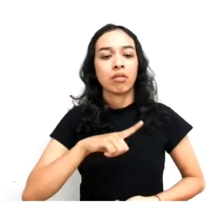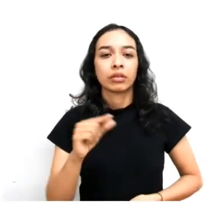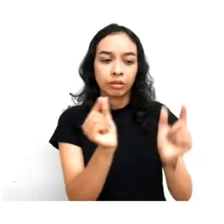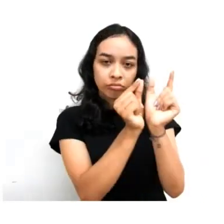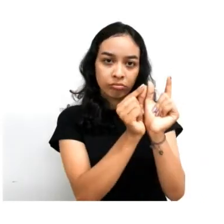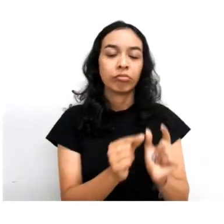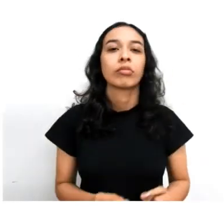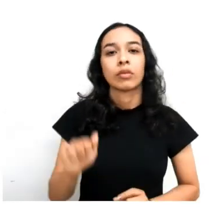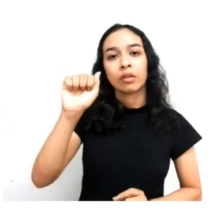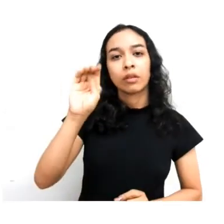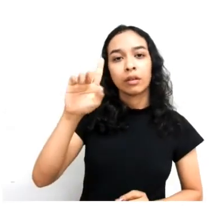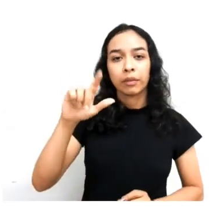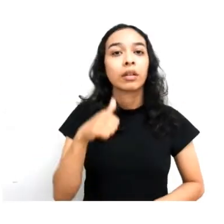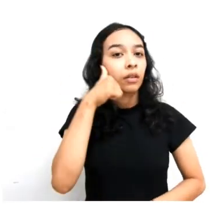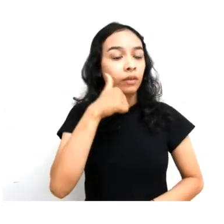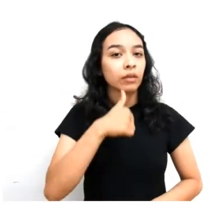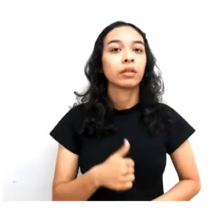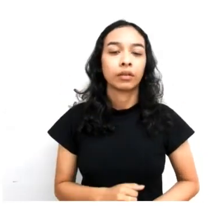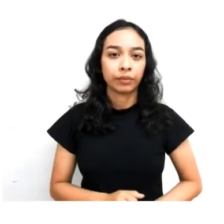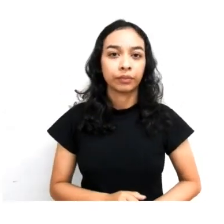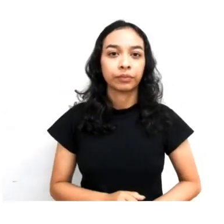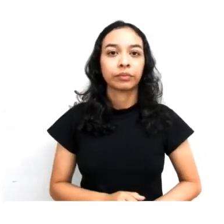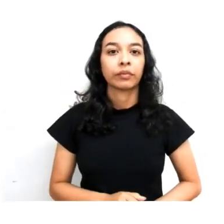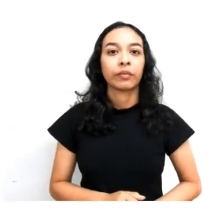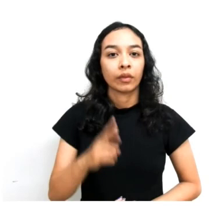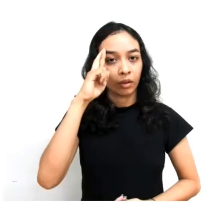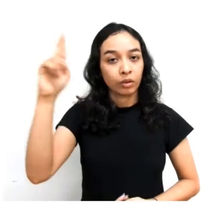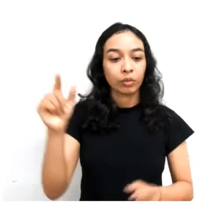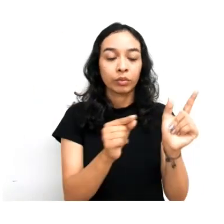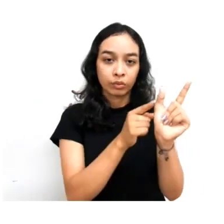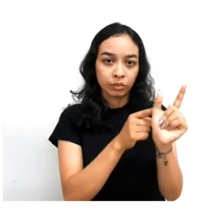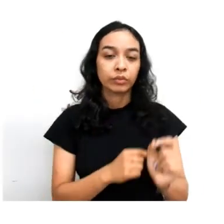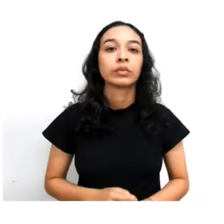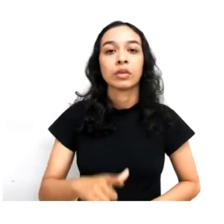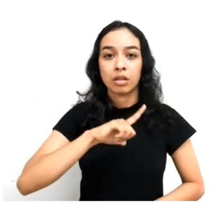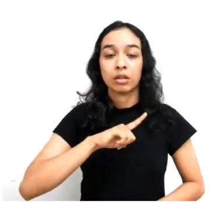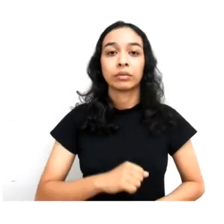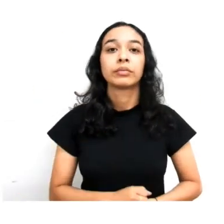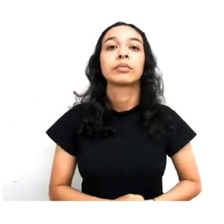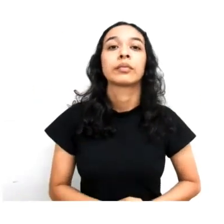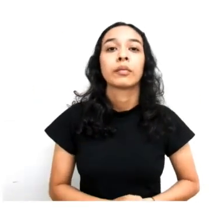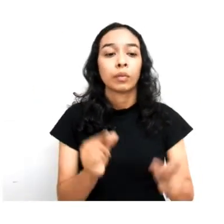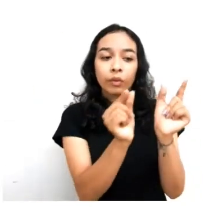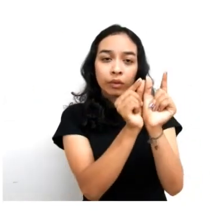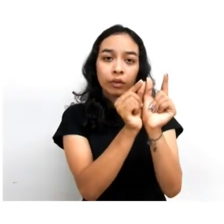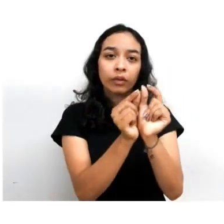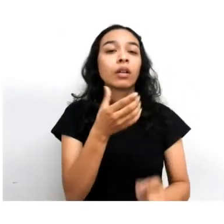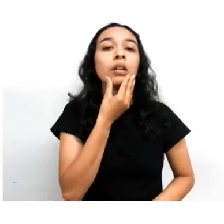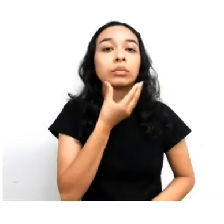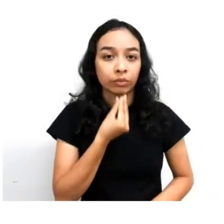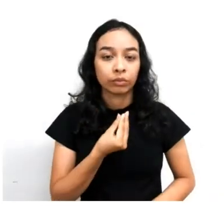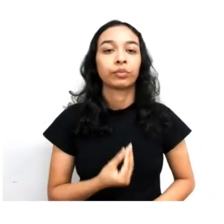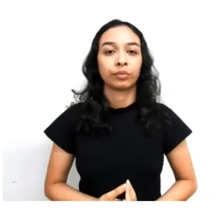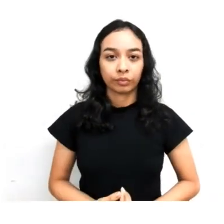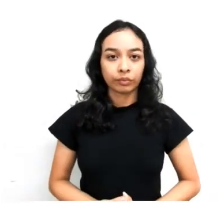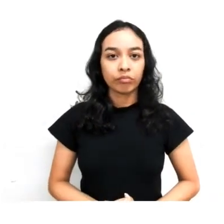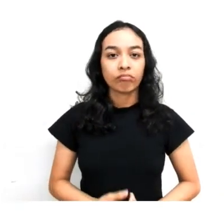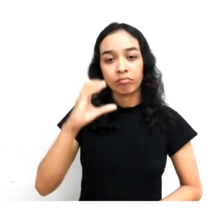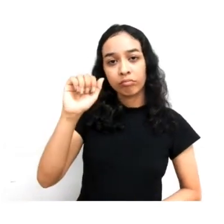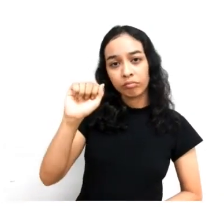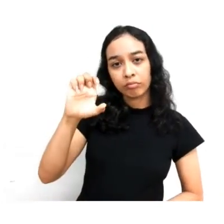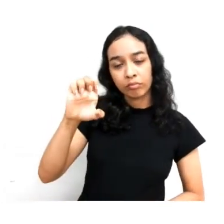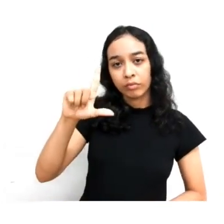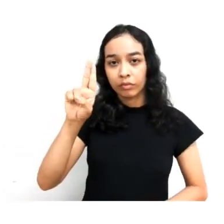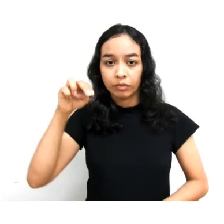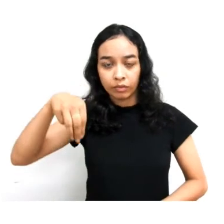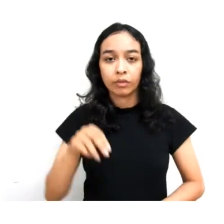de ablativo feminino. Em domino temos uma desinência masculina de ablativo. E